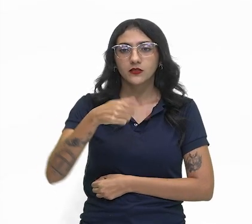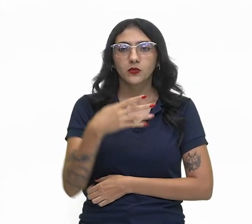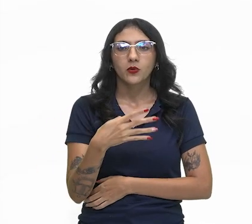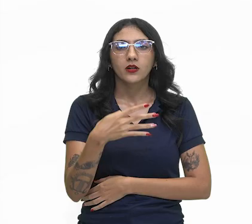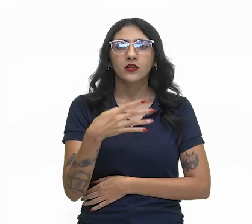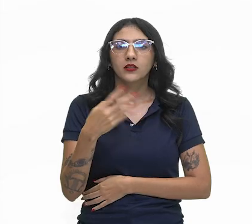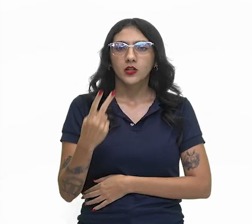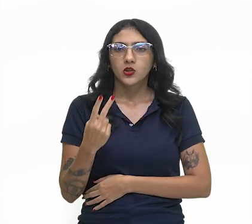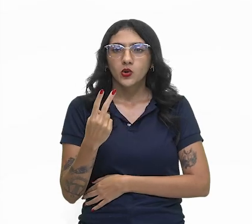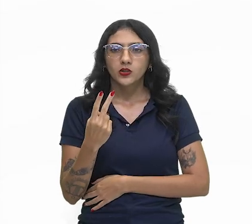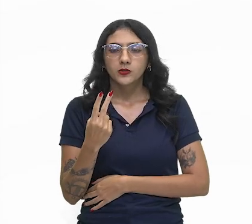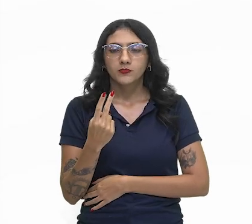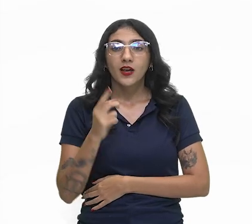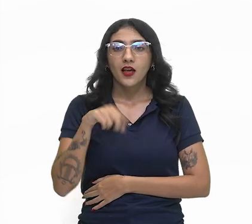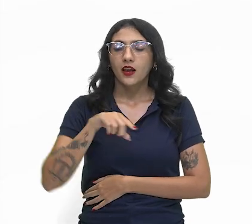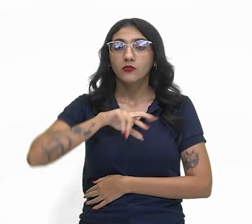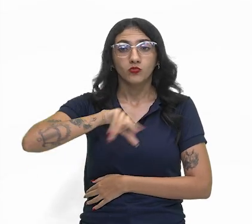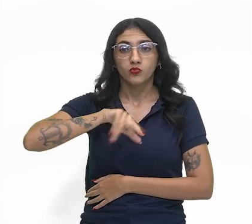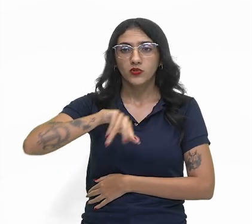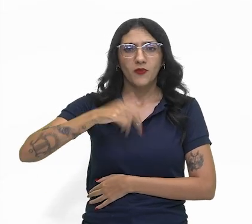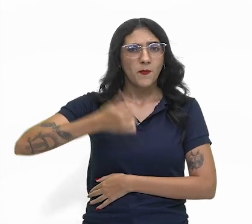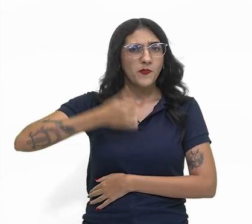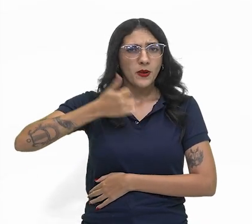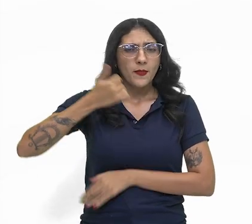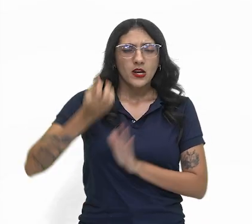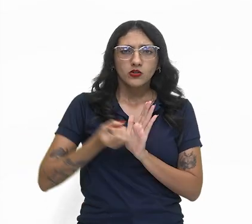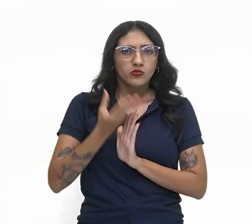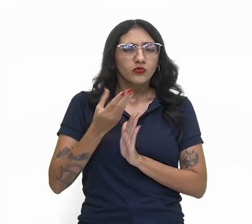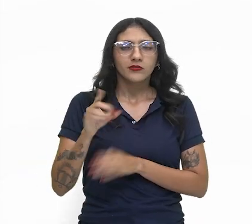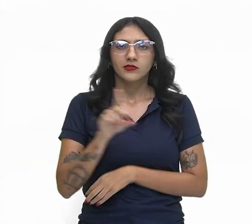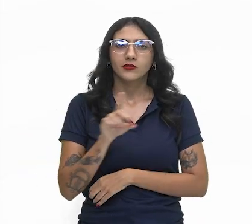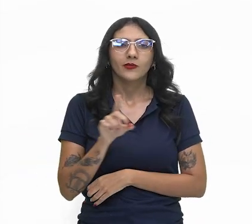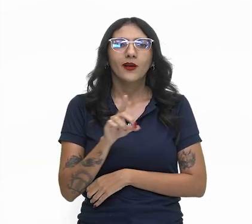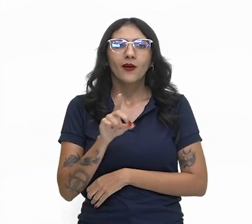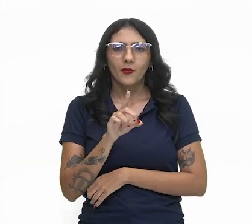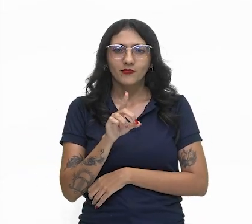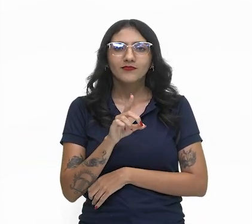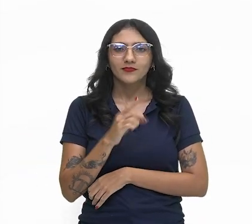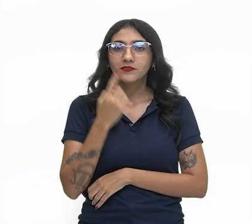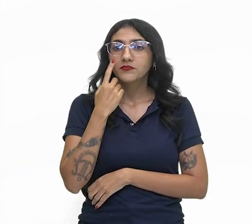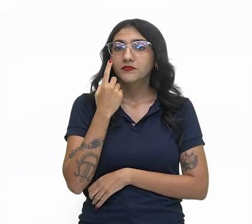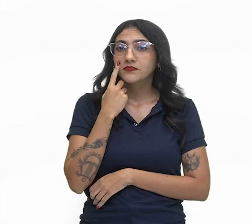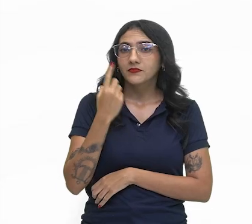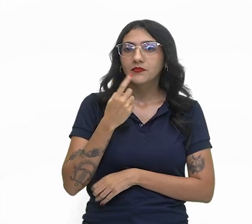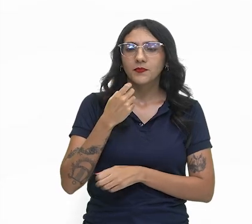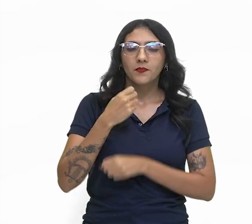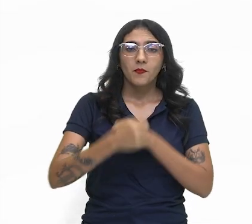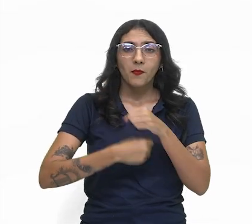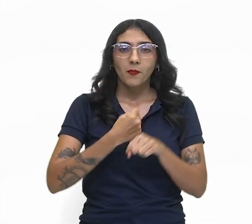1742. Não foi a primeira escala que apareceu, tá, no mundo, tá legal? Olha só a data,